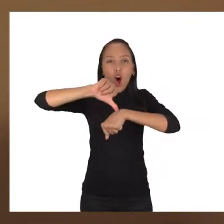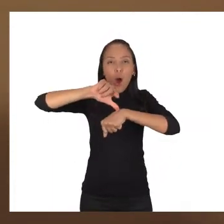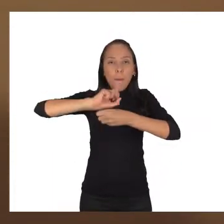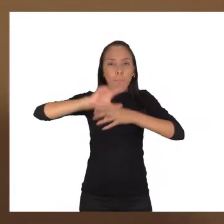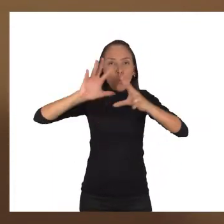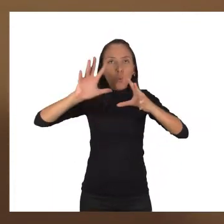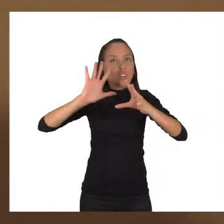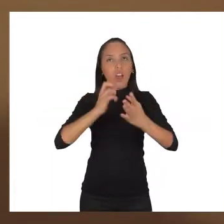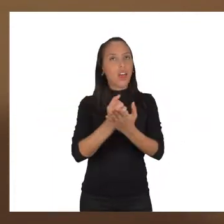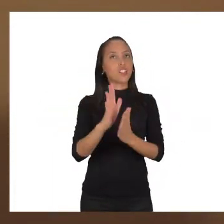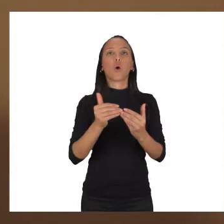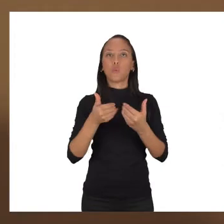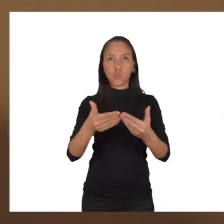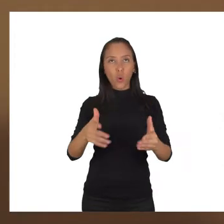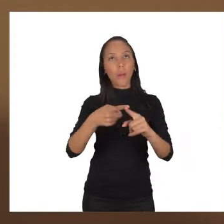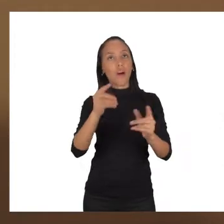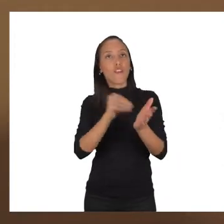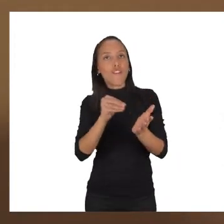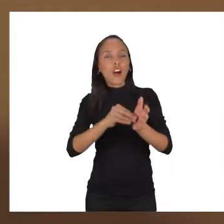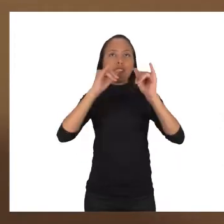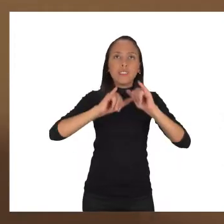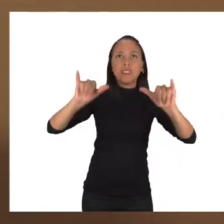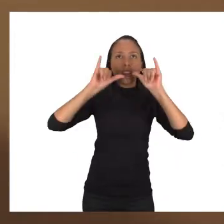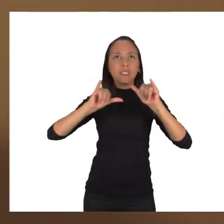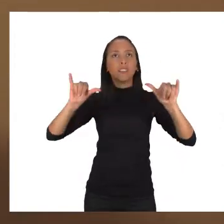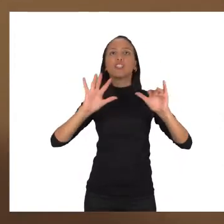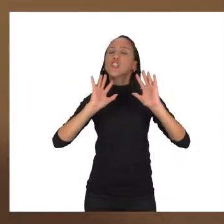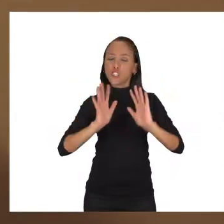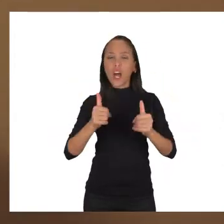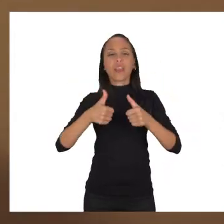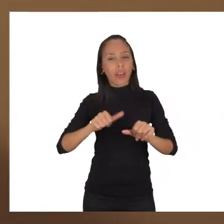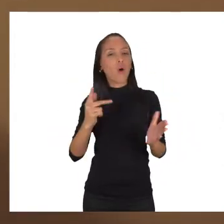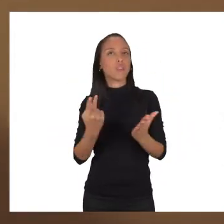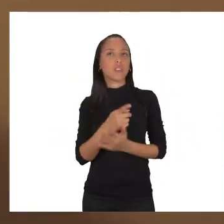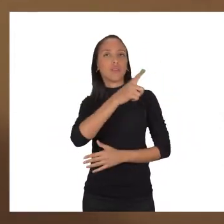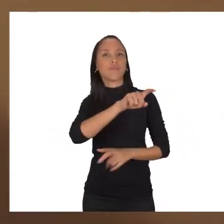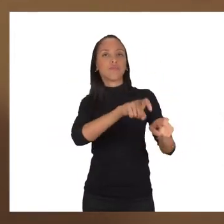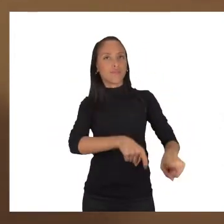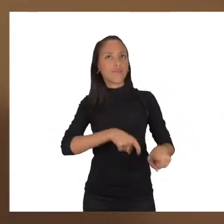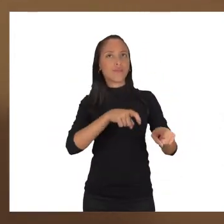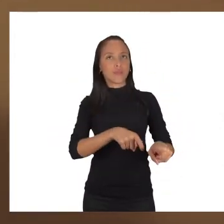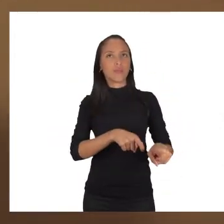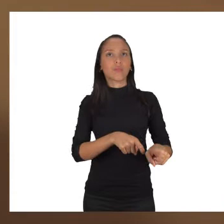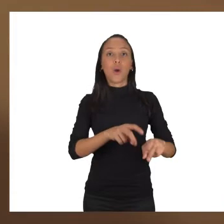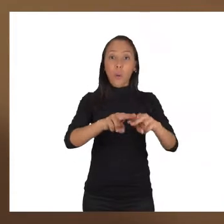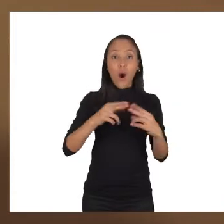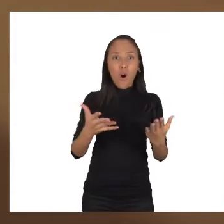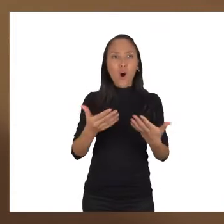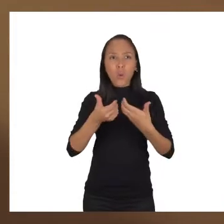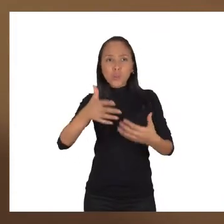está tornando isso visível, mas isso já está acontecendo no campo. E o fato de estar respingando aqui nas